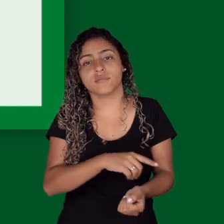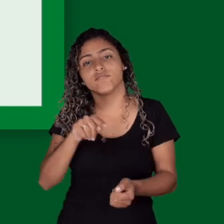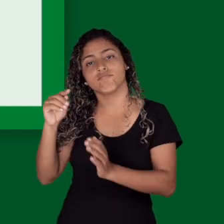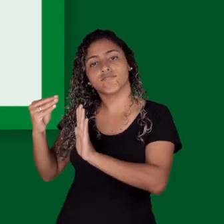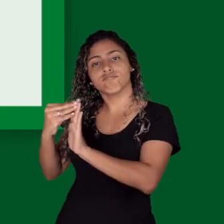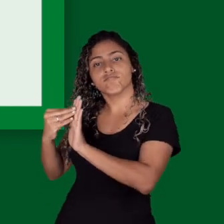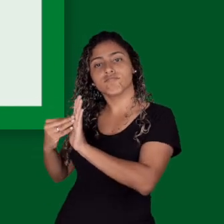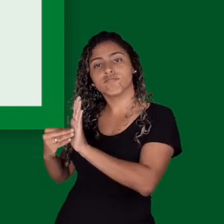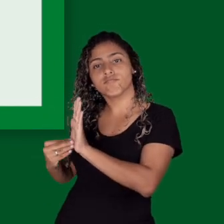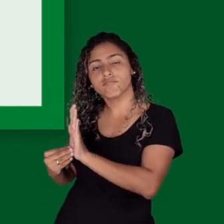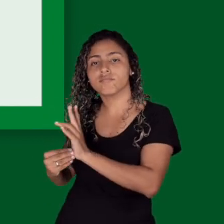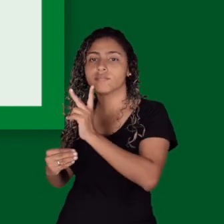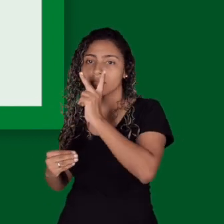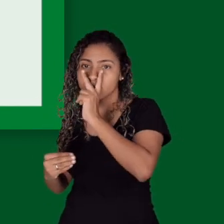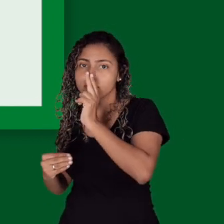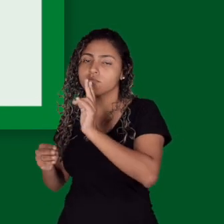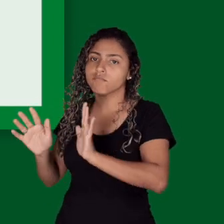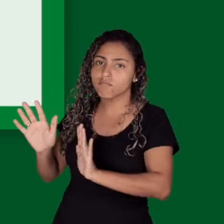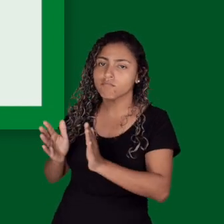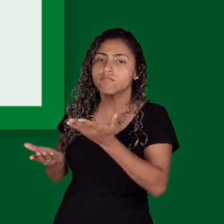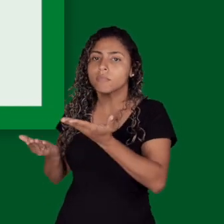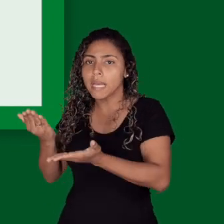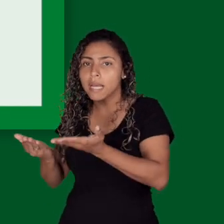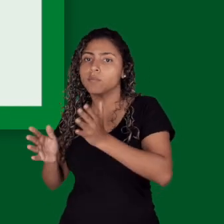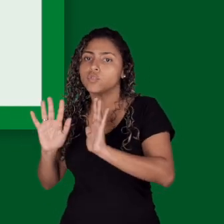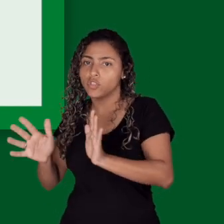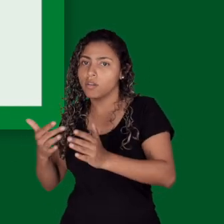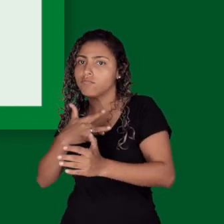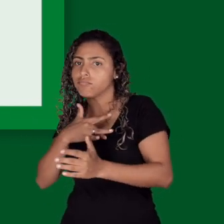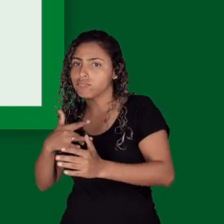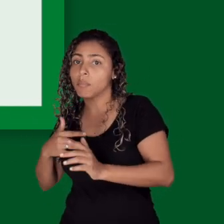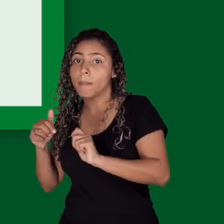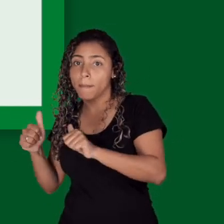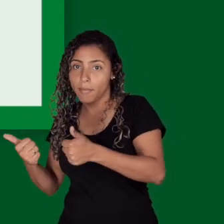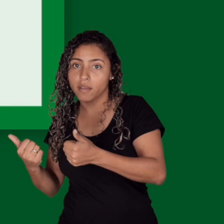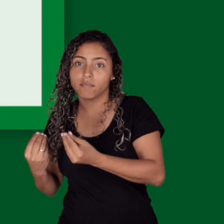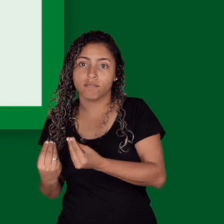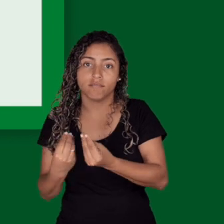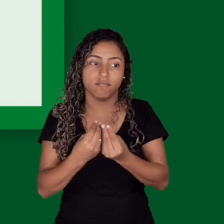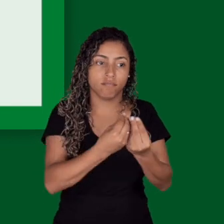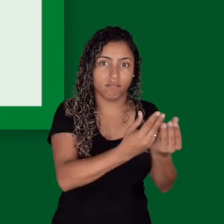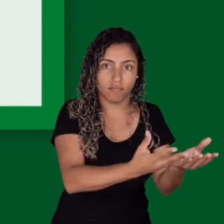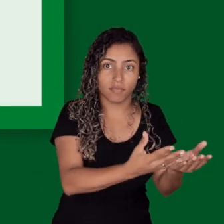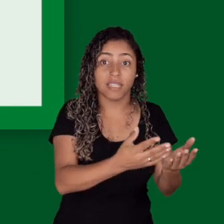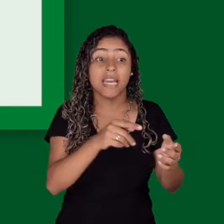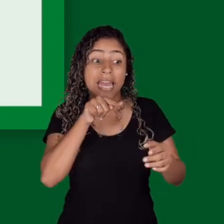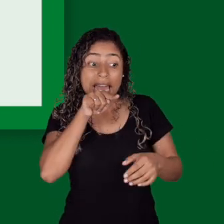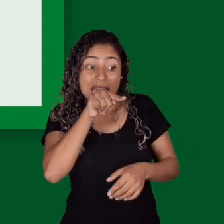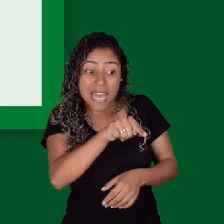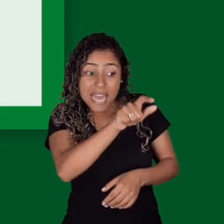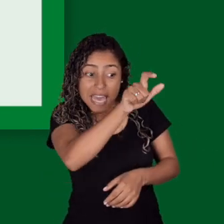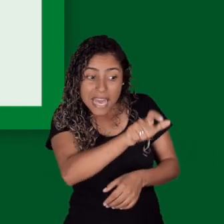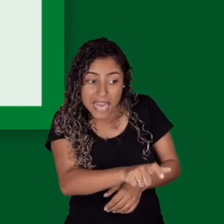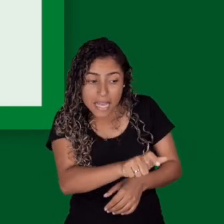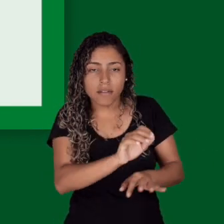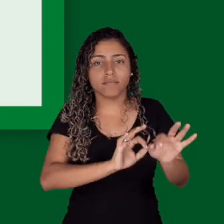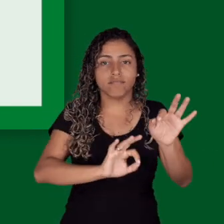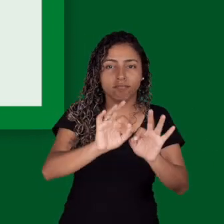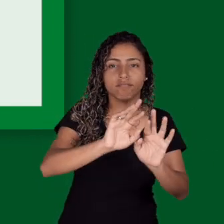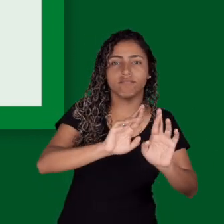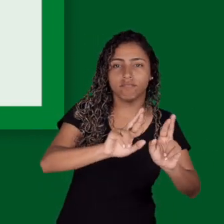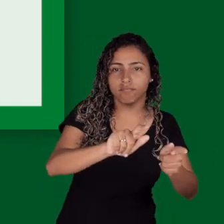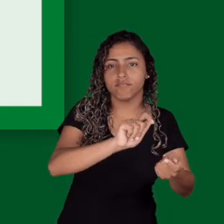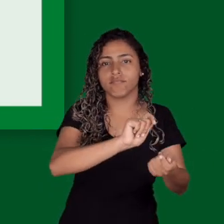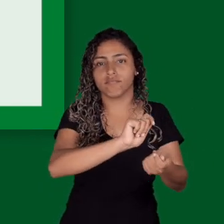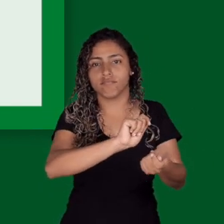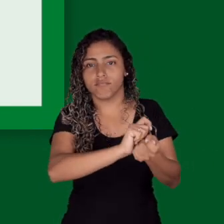cardápio basicamente bem balanceado, bem elaborado para esse aluno. A gente coloca algumas preparações diferenciadas para que